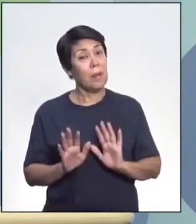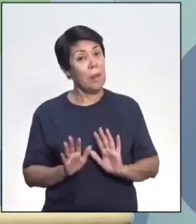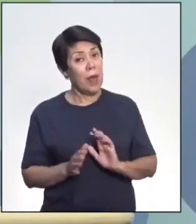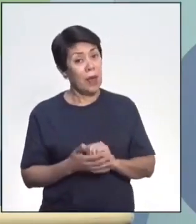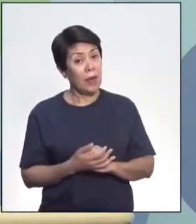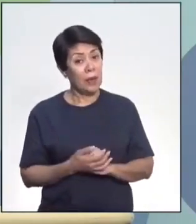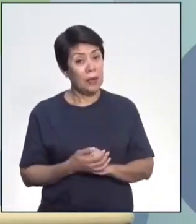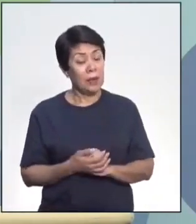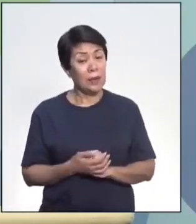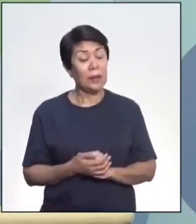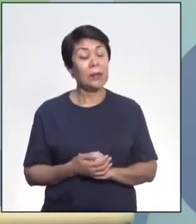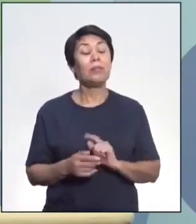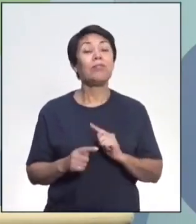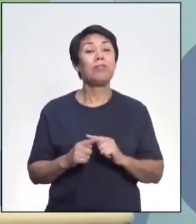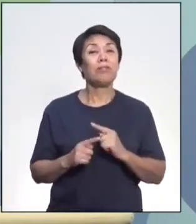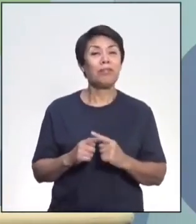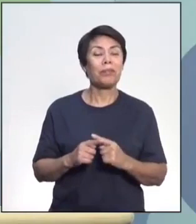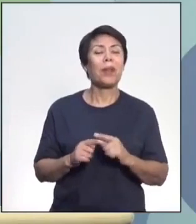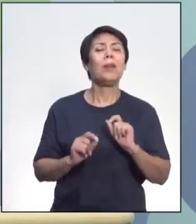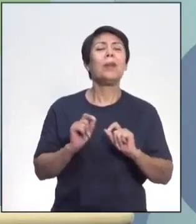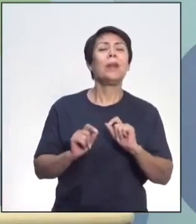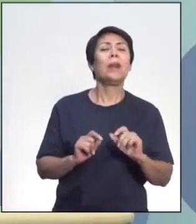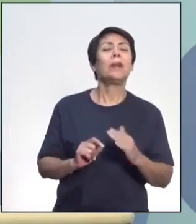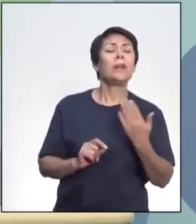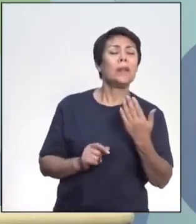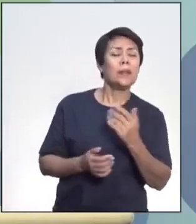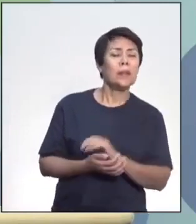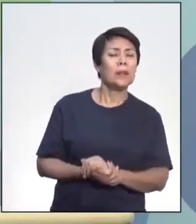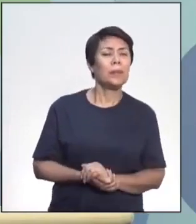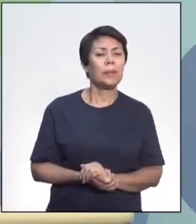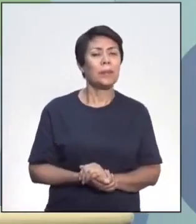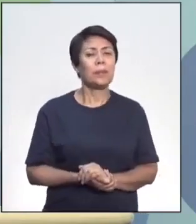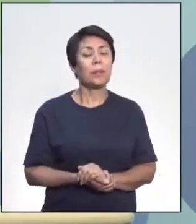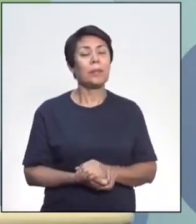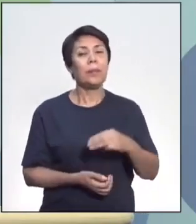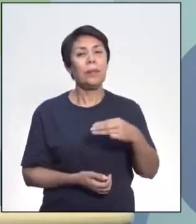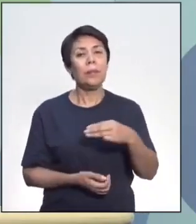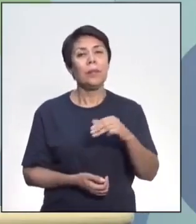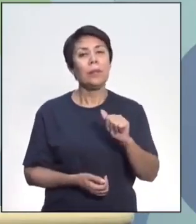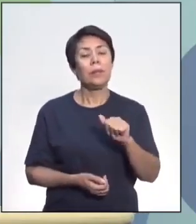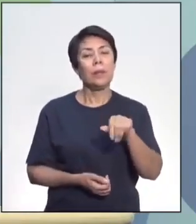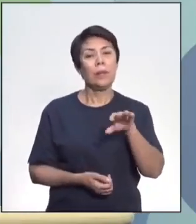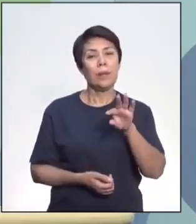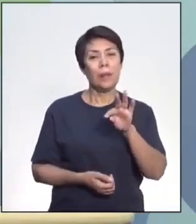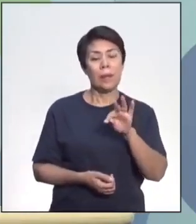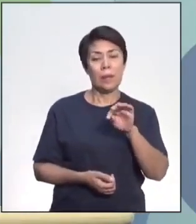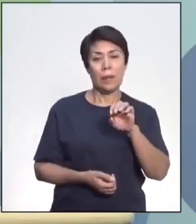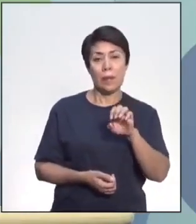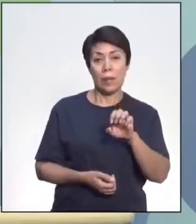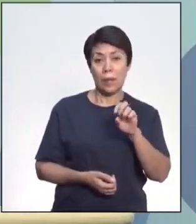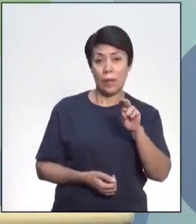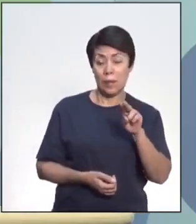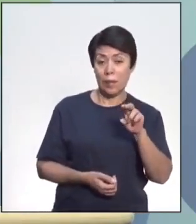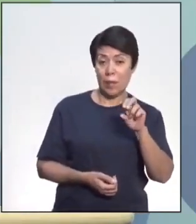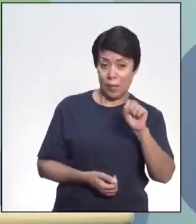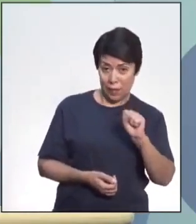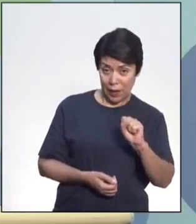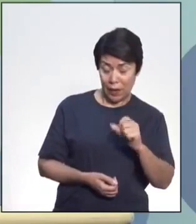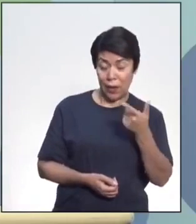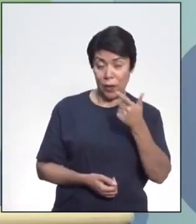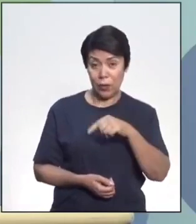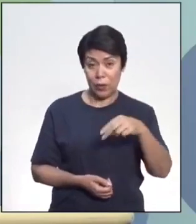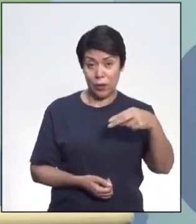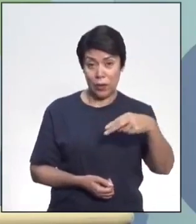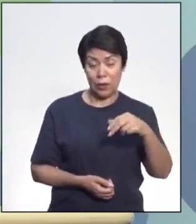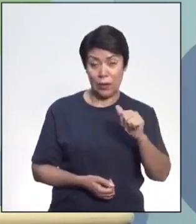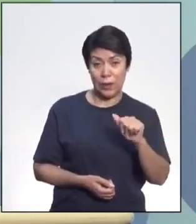por quê? Porque o que aconteceu aqui? O Matheus, Natan, alguns exemplos, tá,